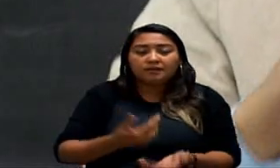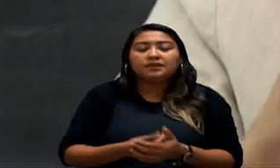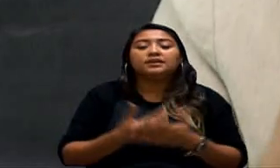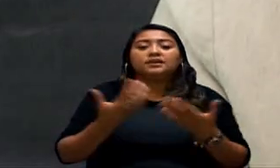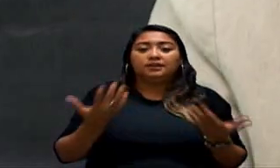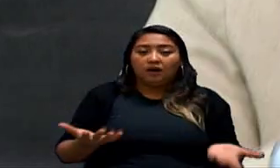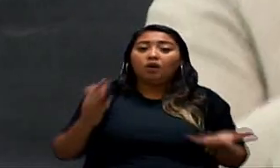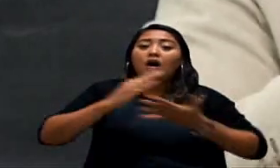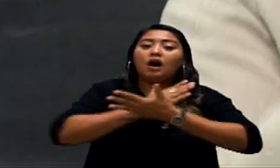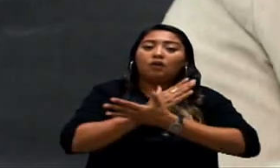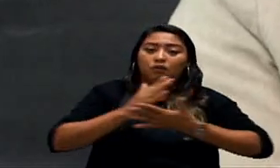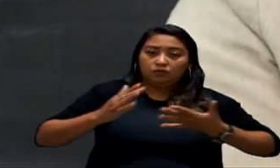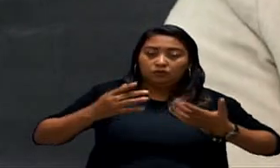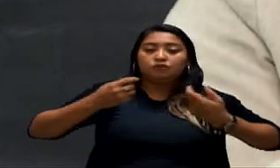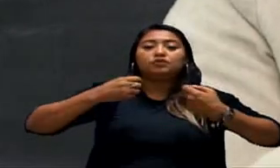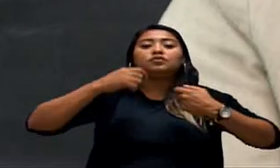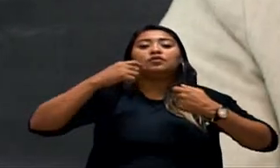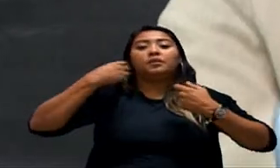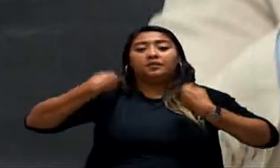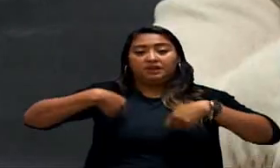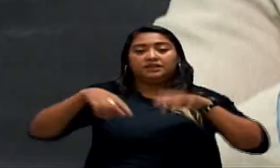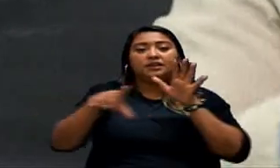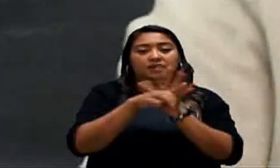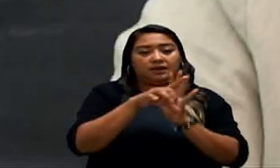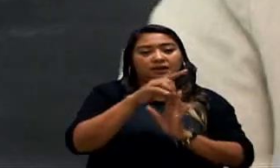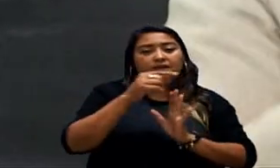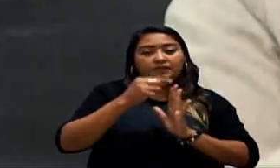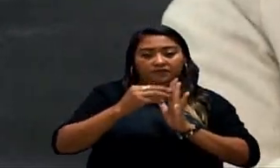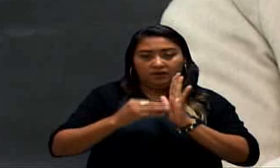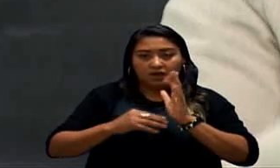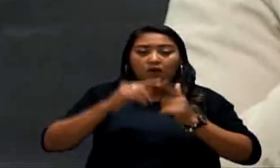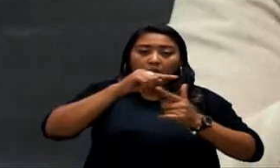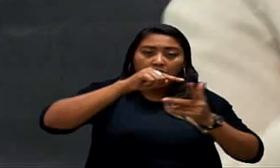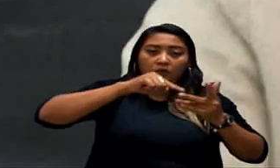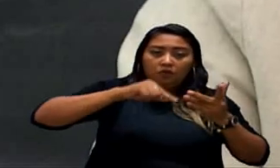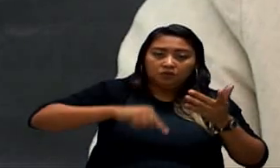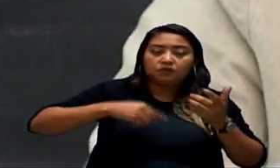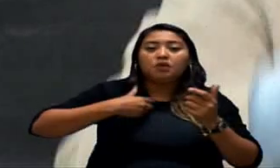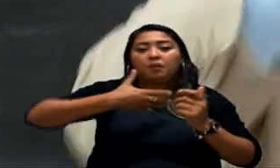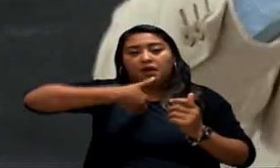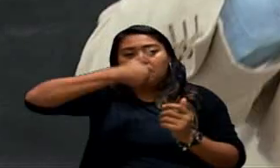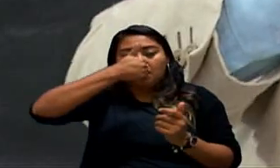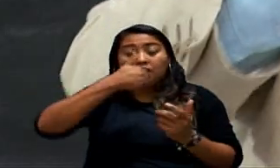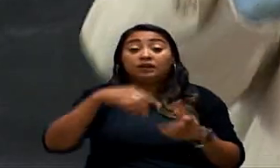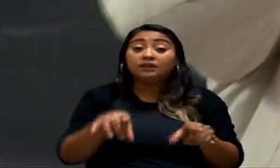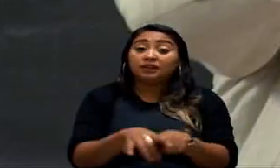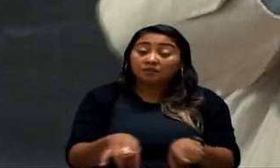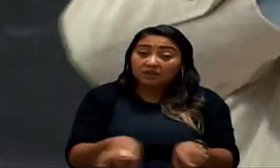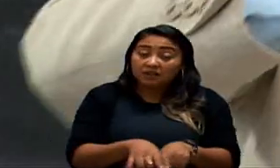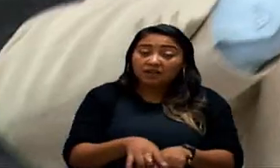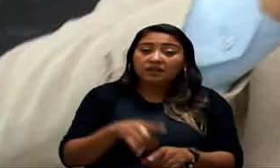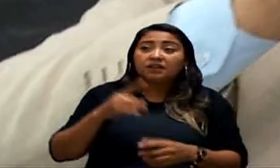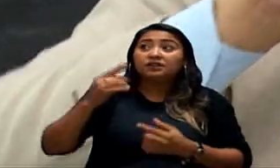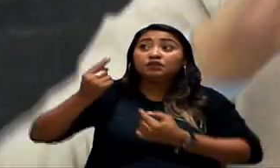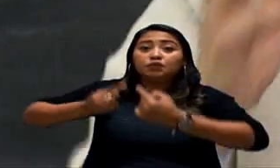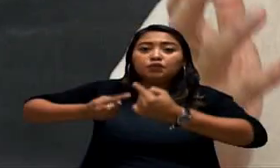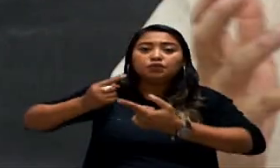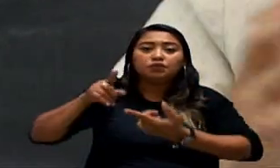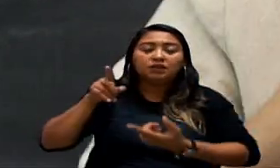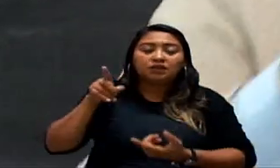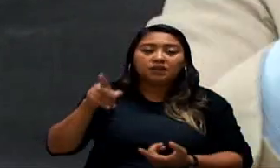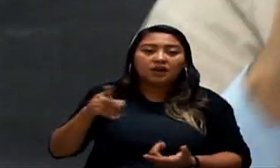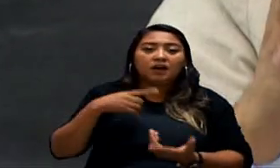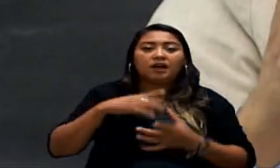tem alguns artifícios aí na lei, alguns pontos que tem que ser melhorado. E também essa disputa que é